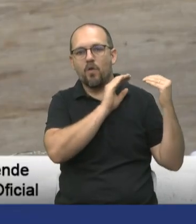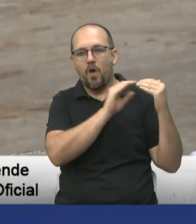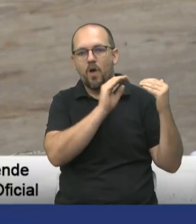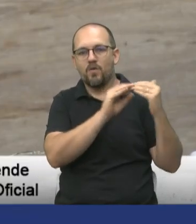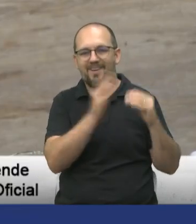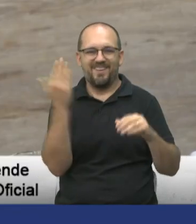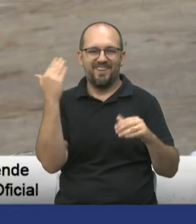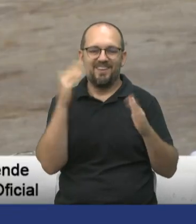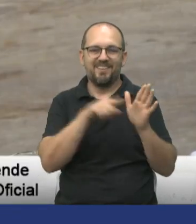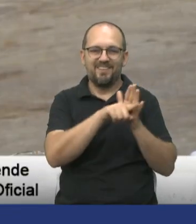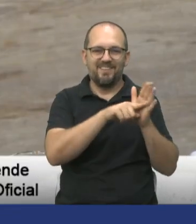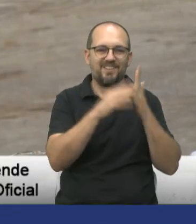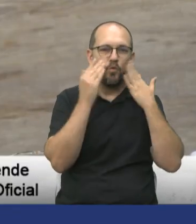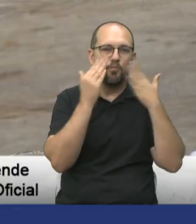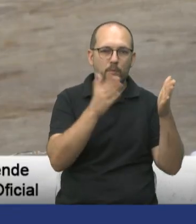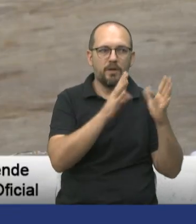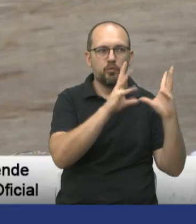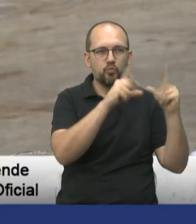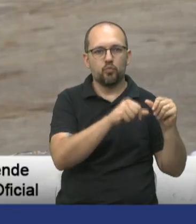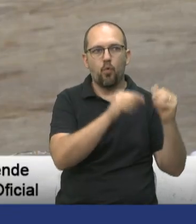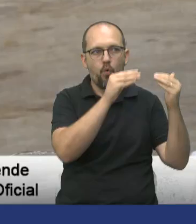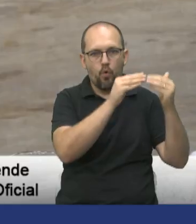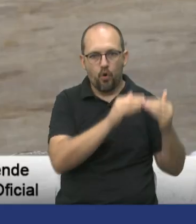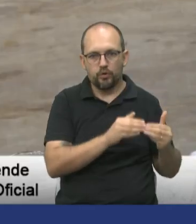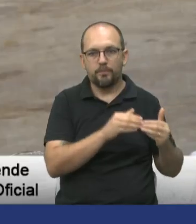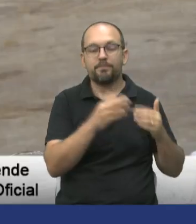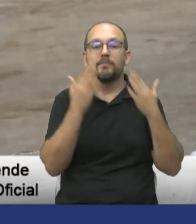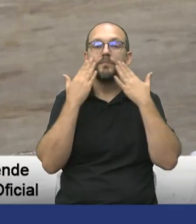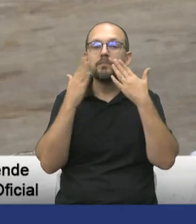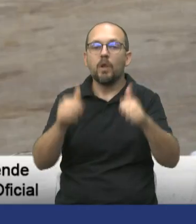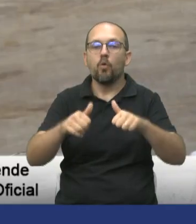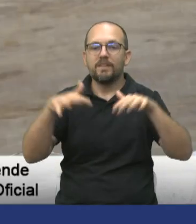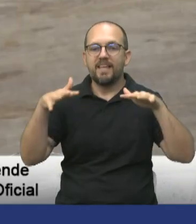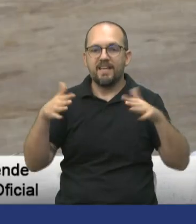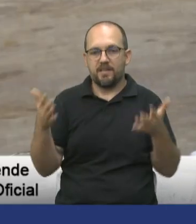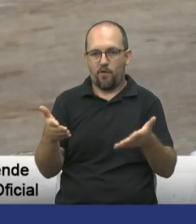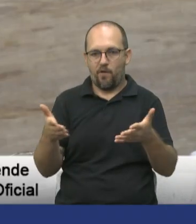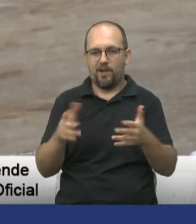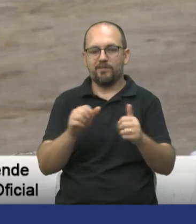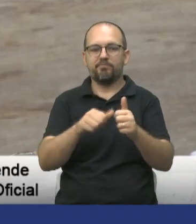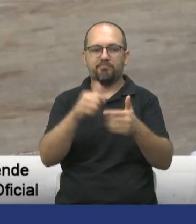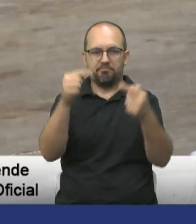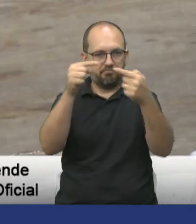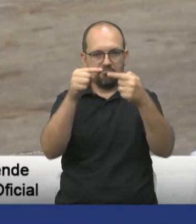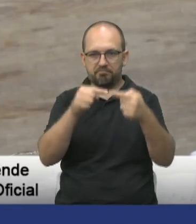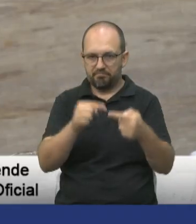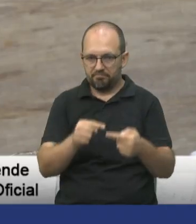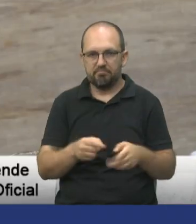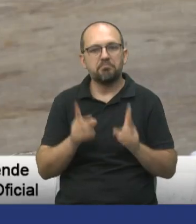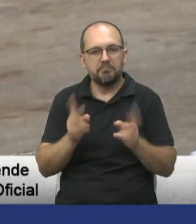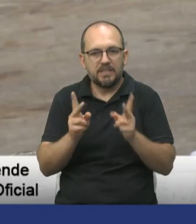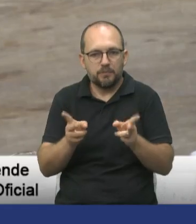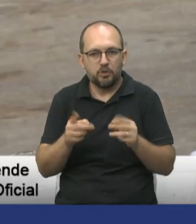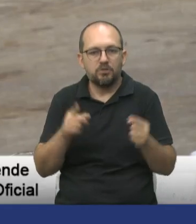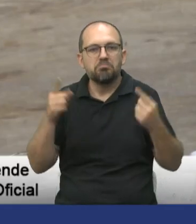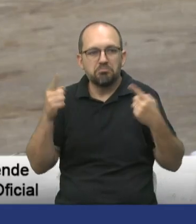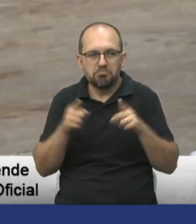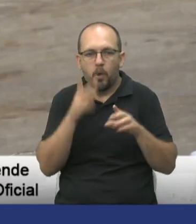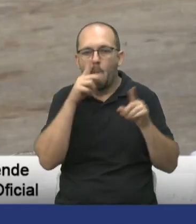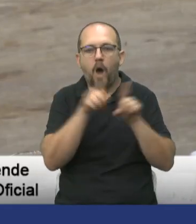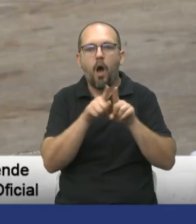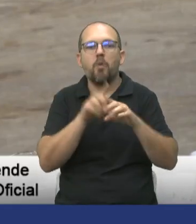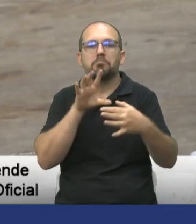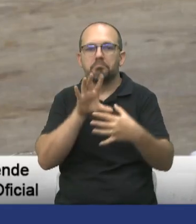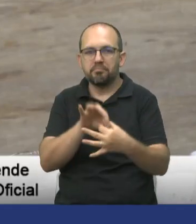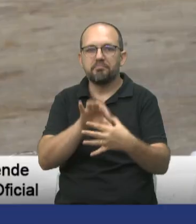consulta pública, a audiência pública ela foi no mesmo sentido, a gente relata isso, ela vem no mesmo sentido, ela traz